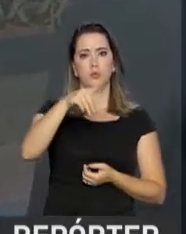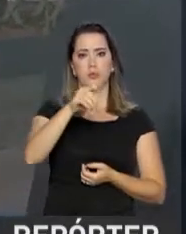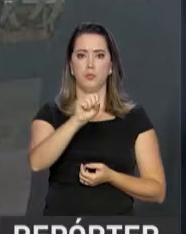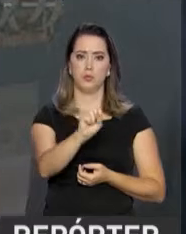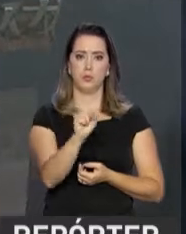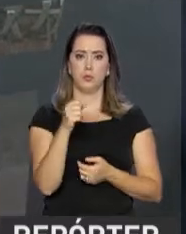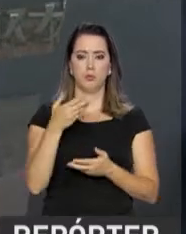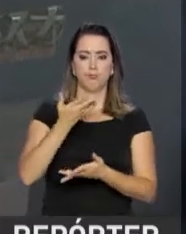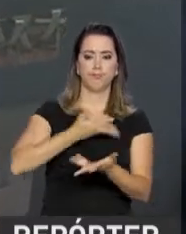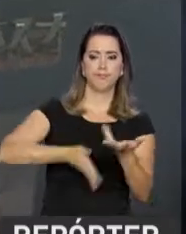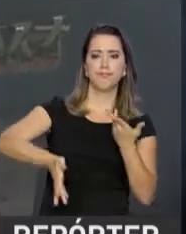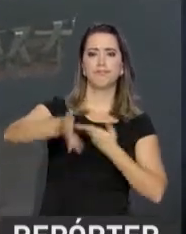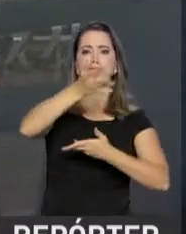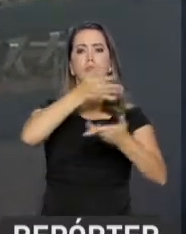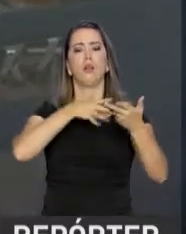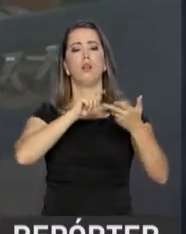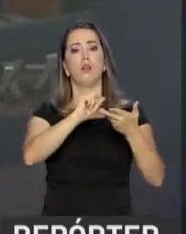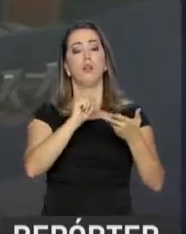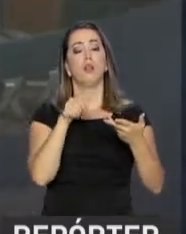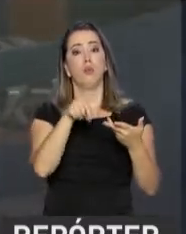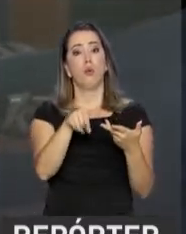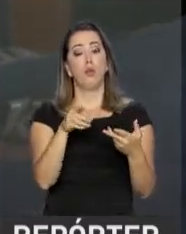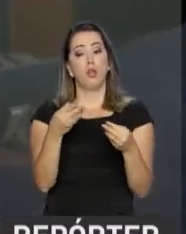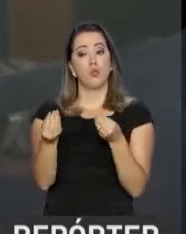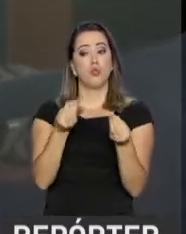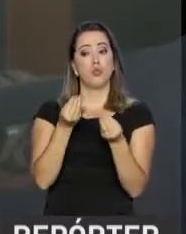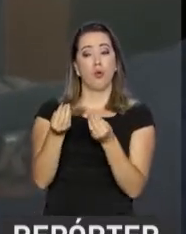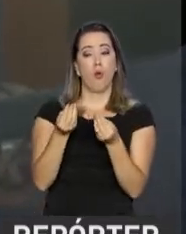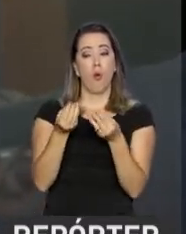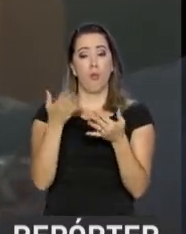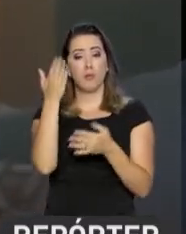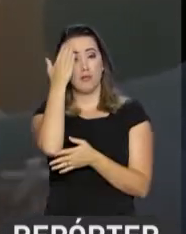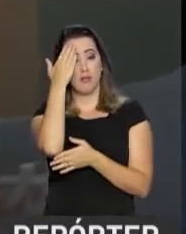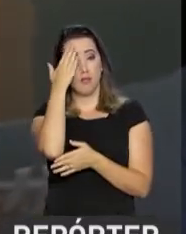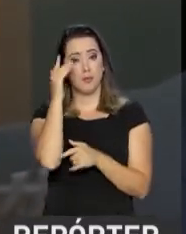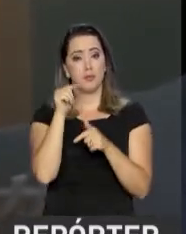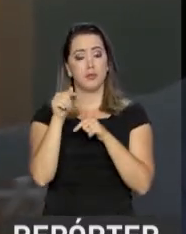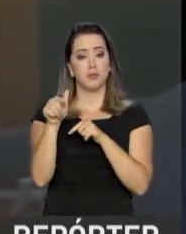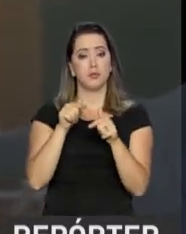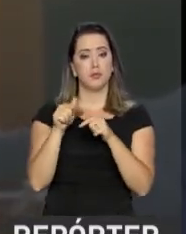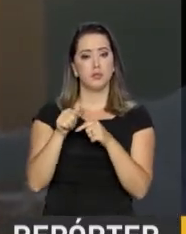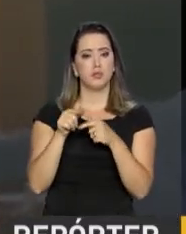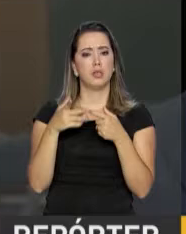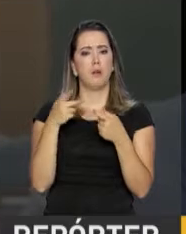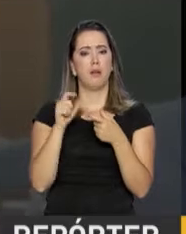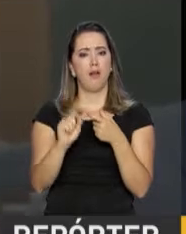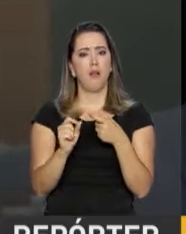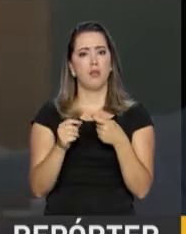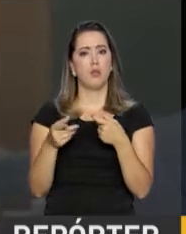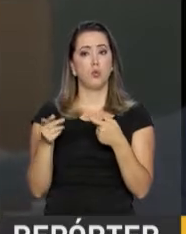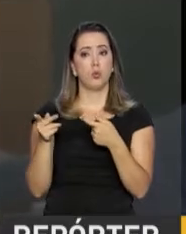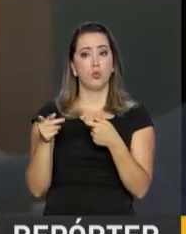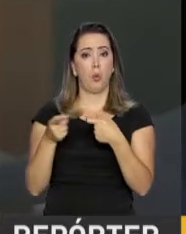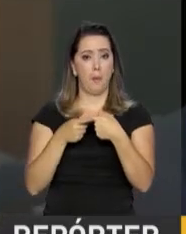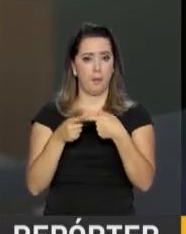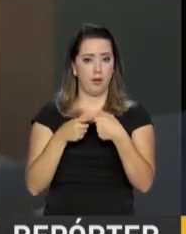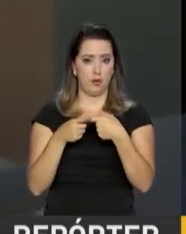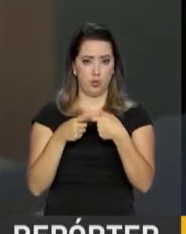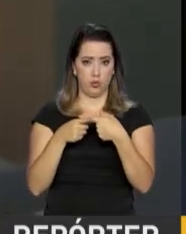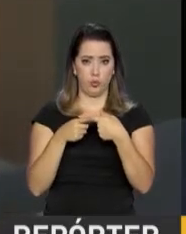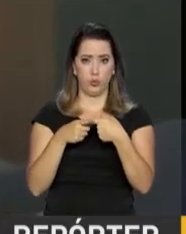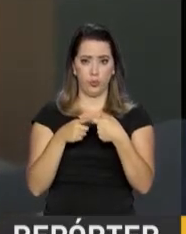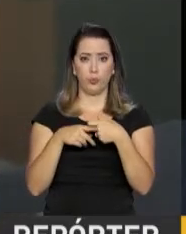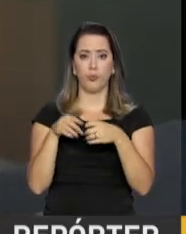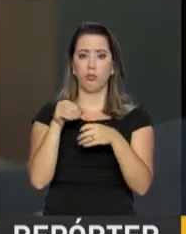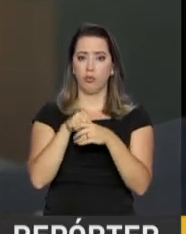revolução na forma de mensurar a atividade médico pericial do inss saímos